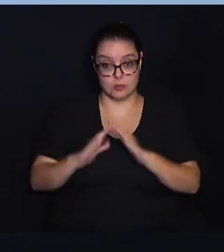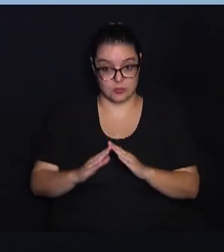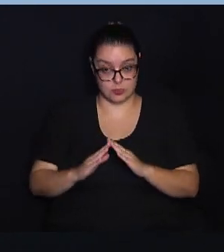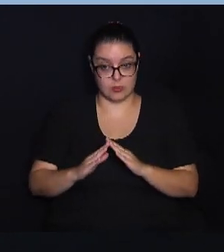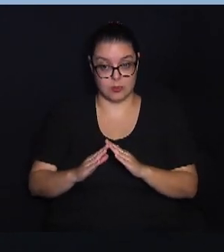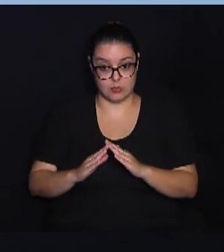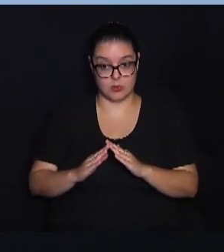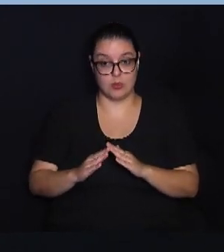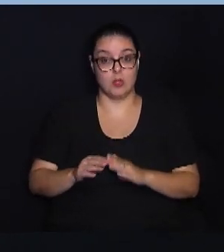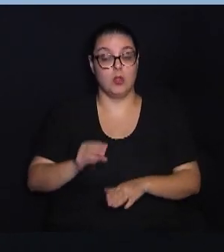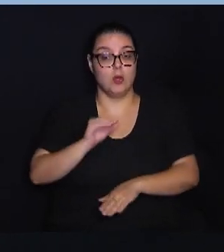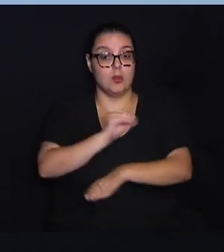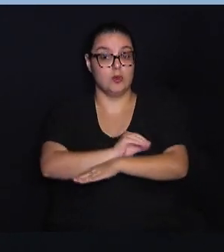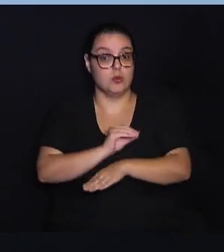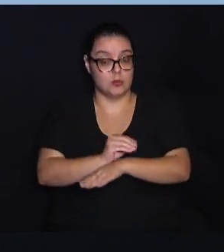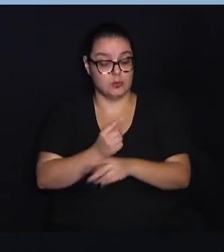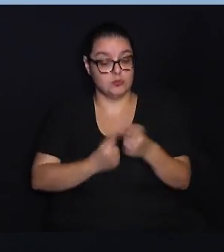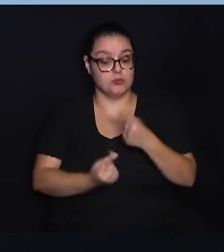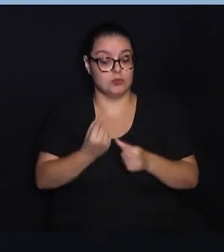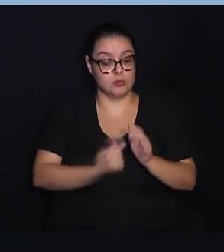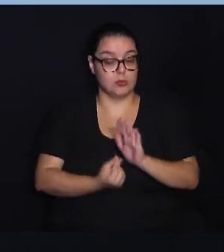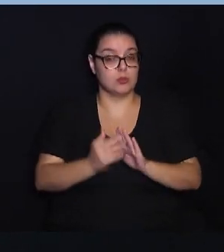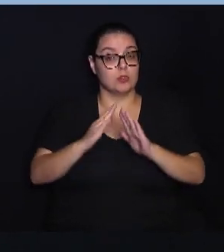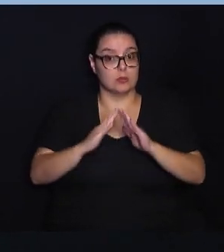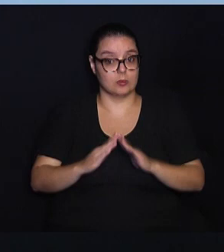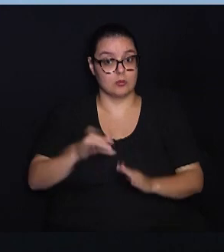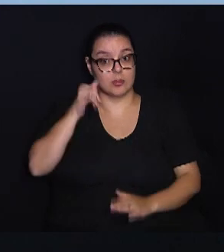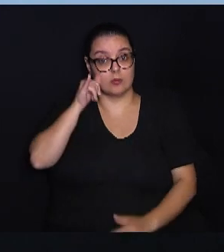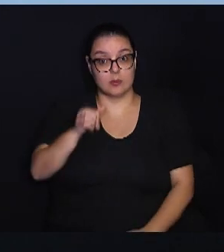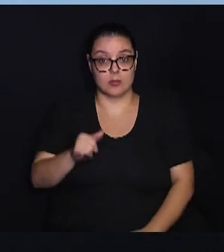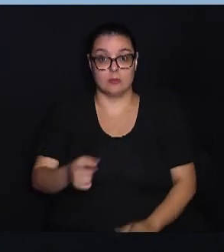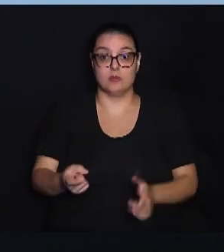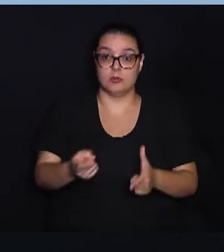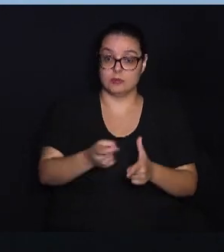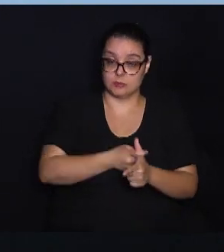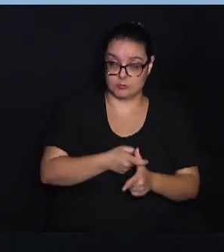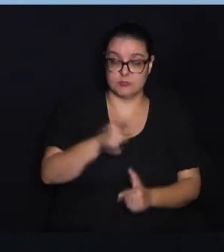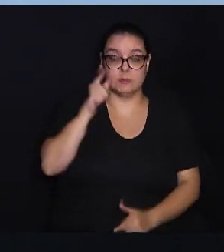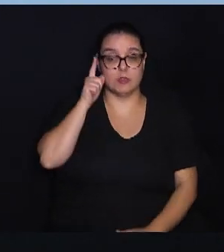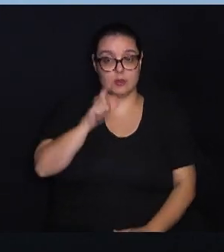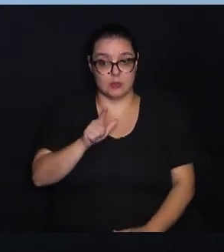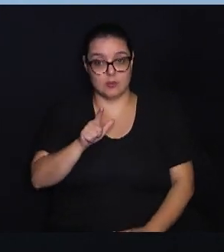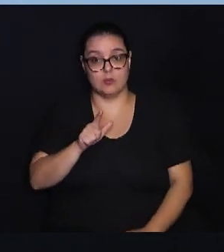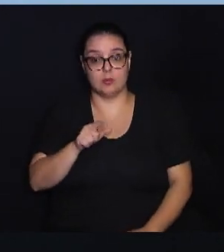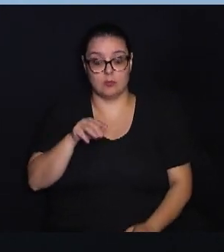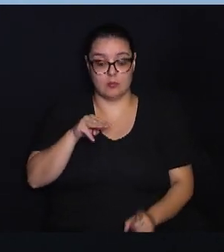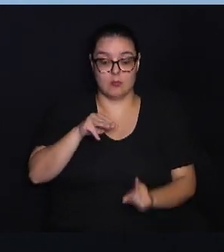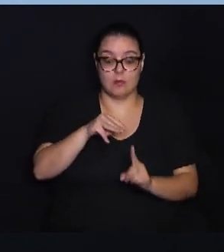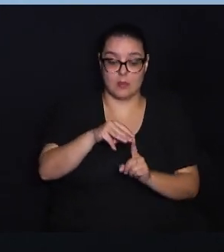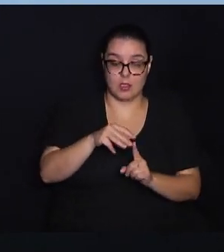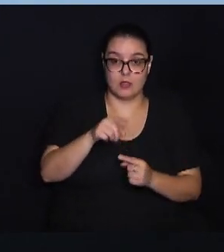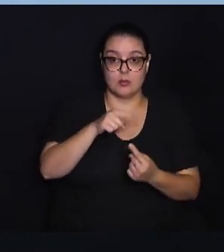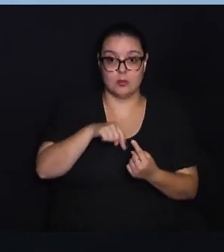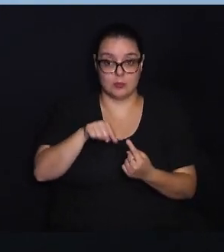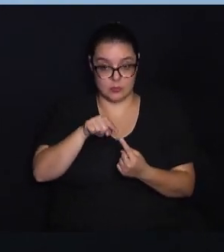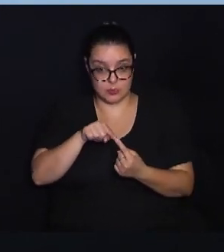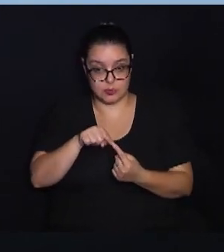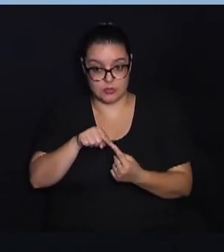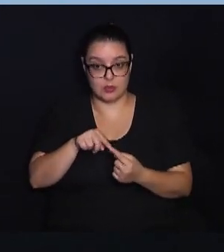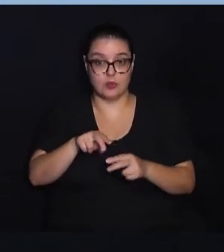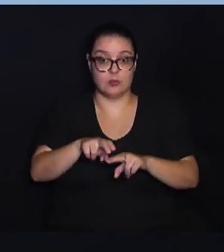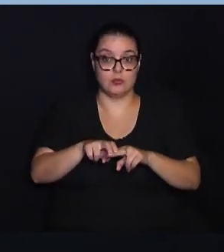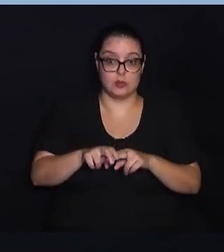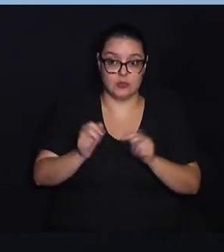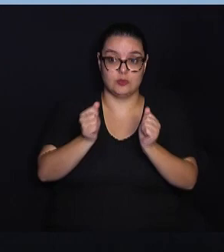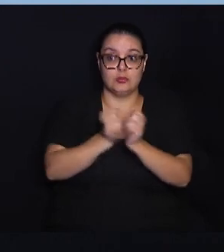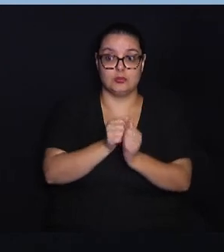seu lar. Cuidar do orçamento familiar é essencial para evitar dívidas e conseguir alcançar metas e objetivos.